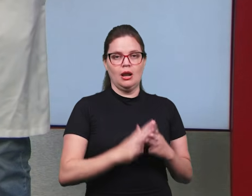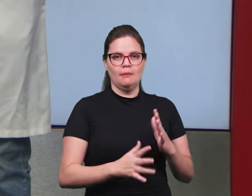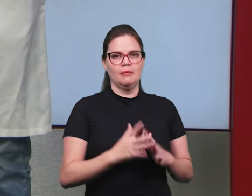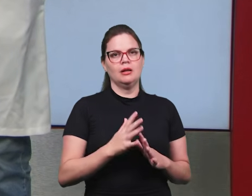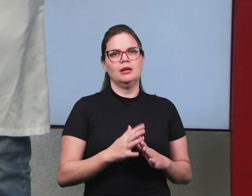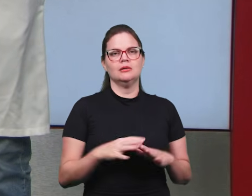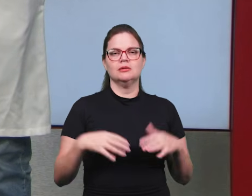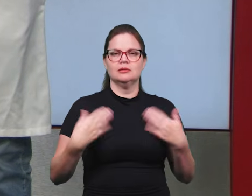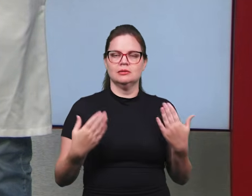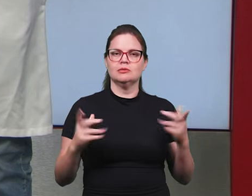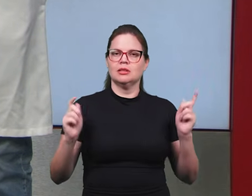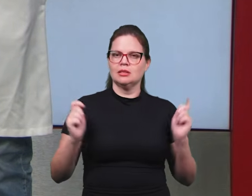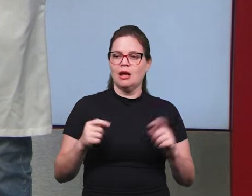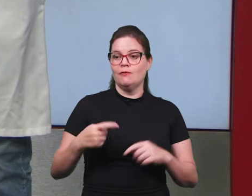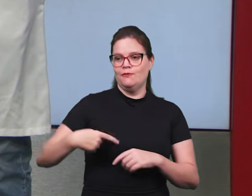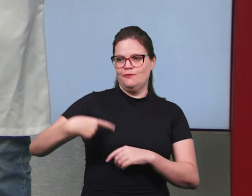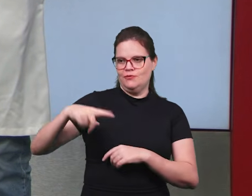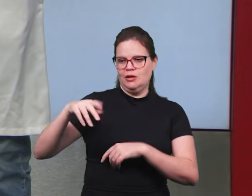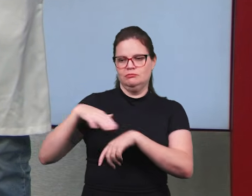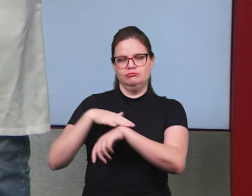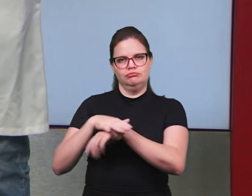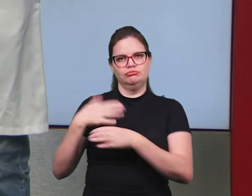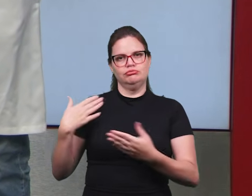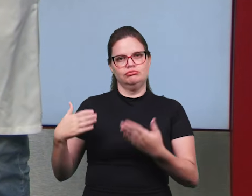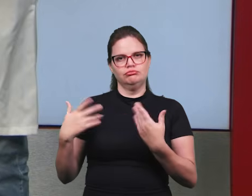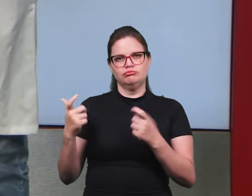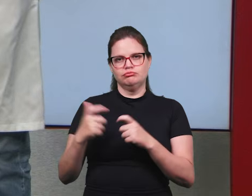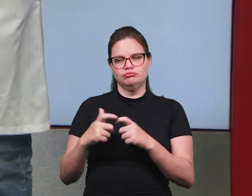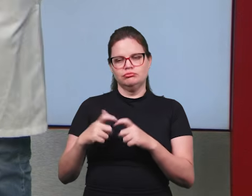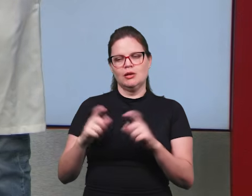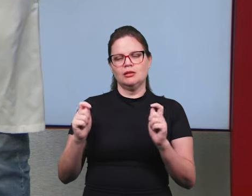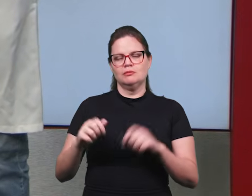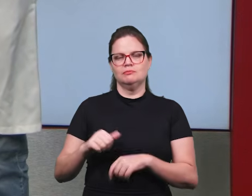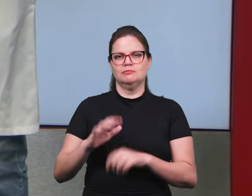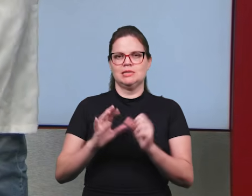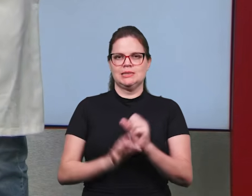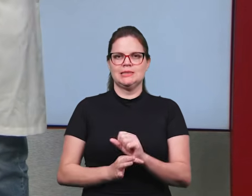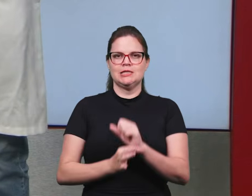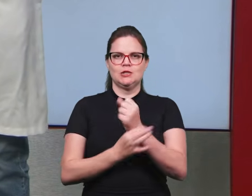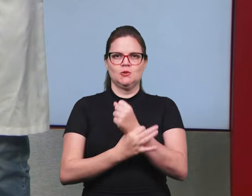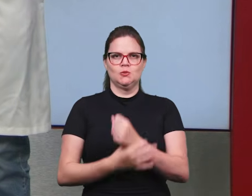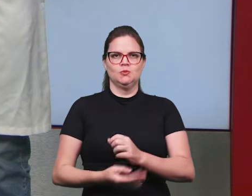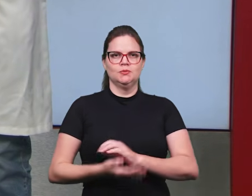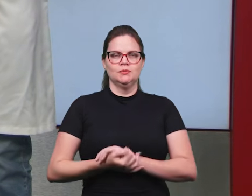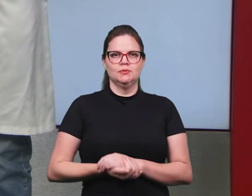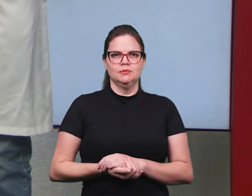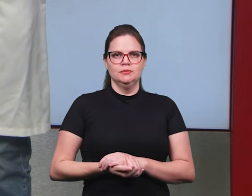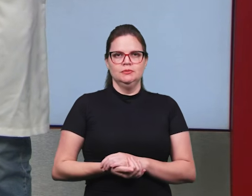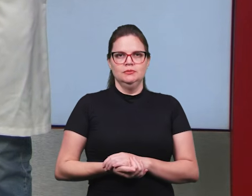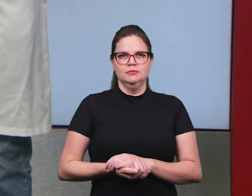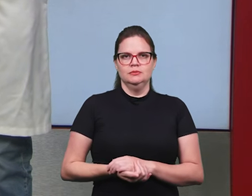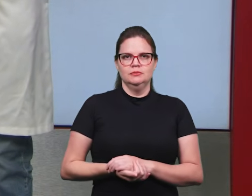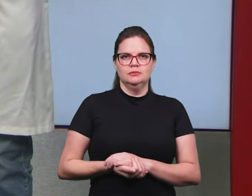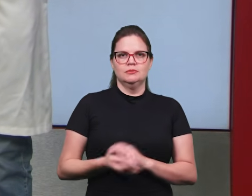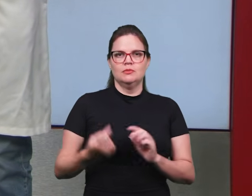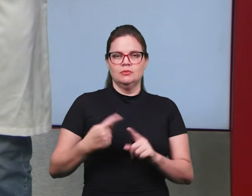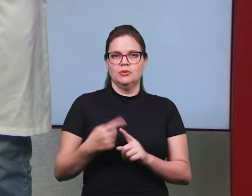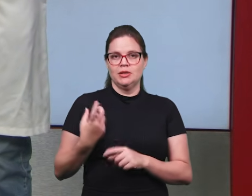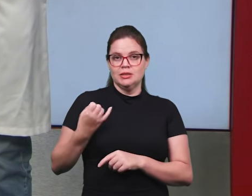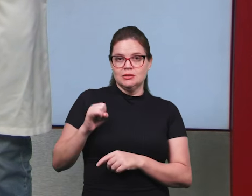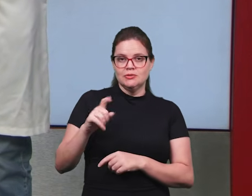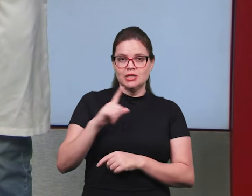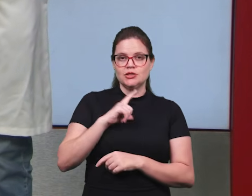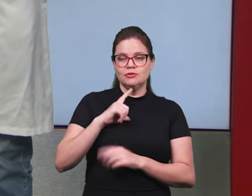Então, assim, é uma maneira de se tornar a anestesia muito mais segura. Atualmente é muito seguro fazer anestesia quando você tem uma